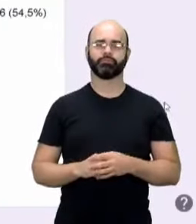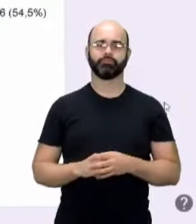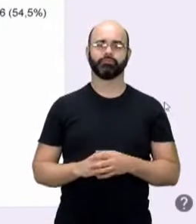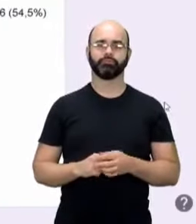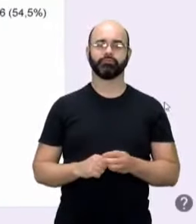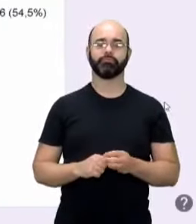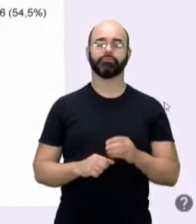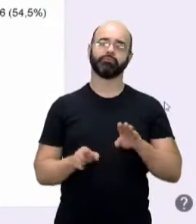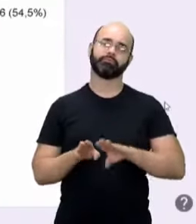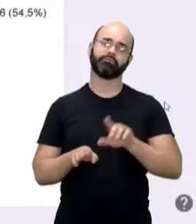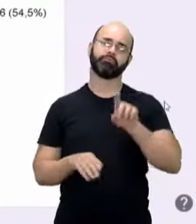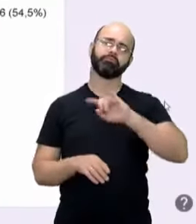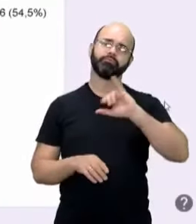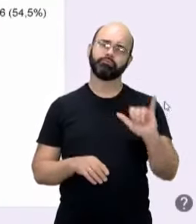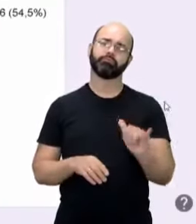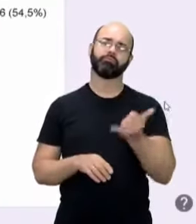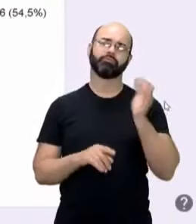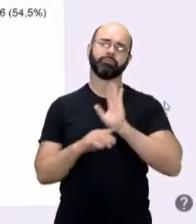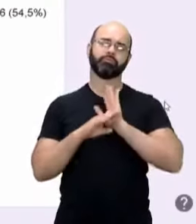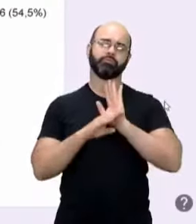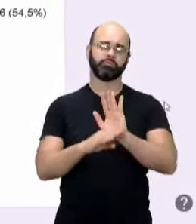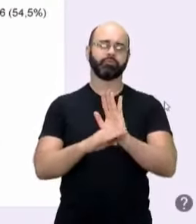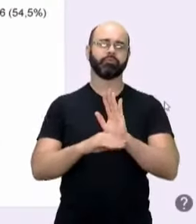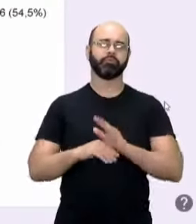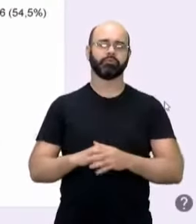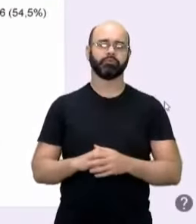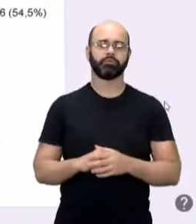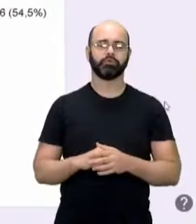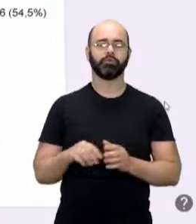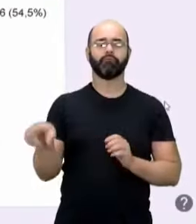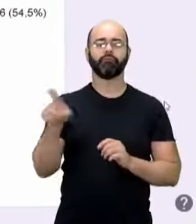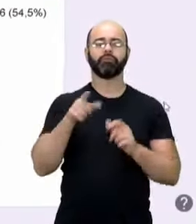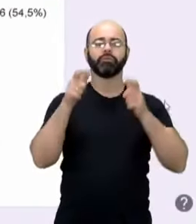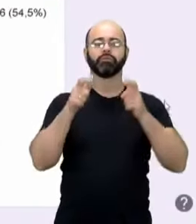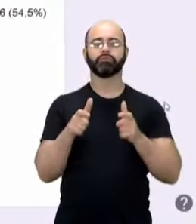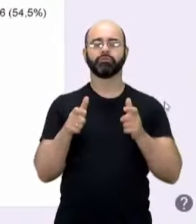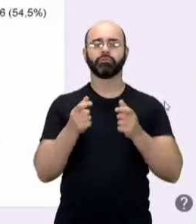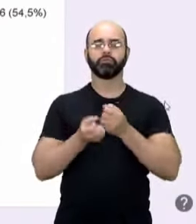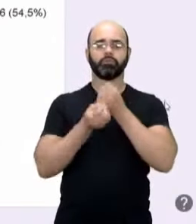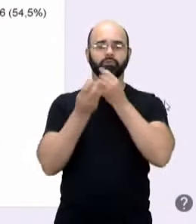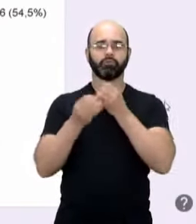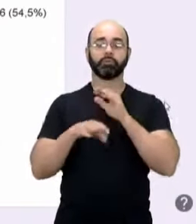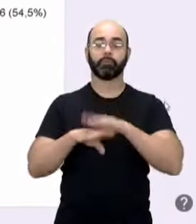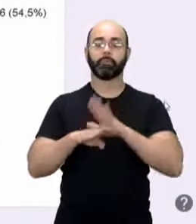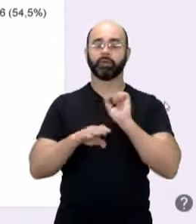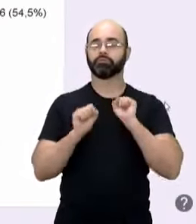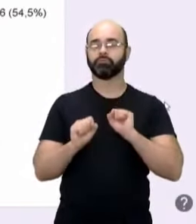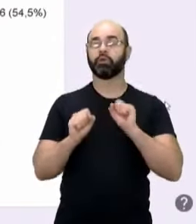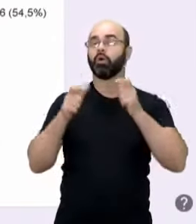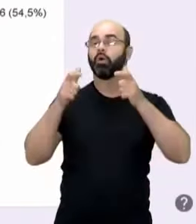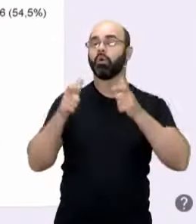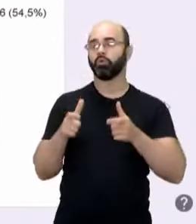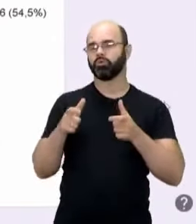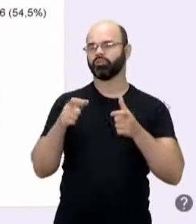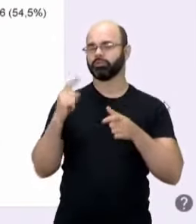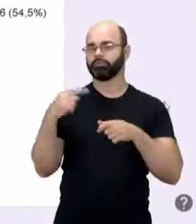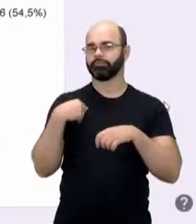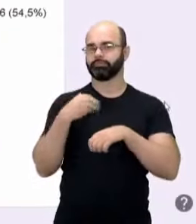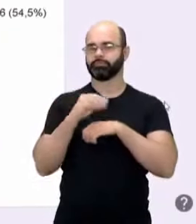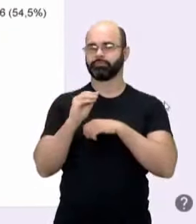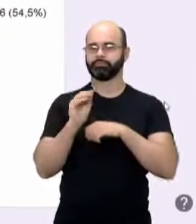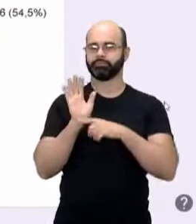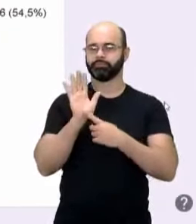maneira também, ajudá-los a terem. Eu vou mostrar alguns locais onde vocês podem buscar mais informações, tá bom? Olha, vou